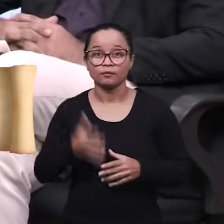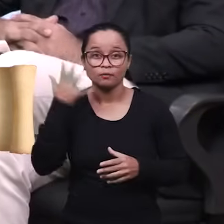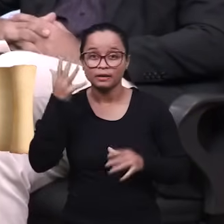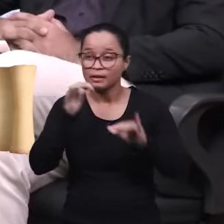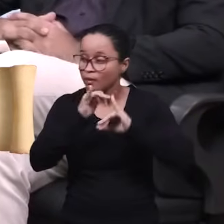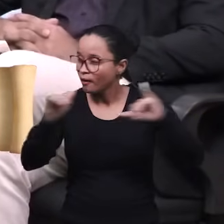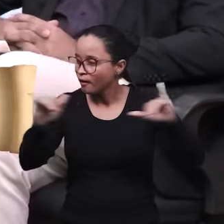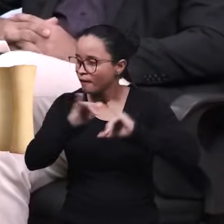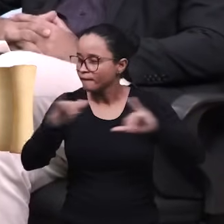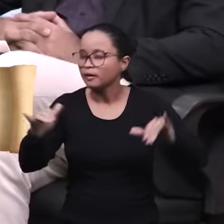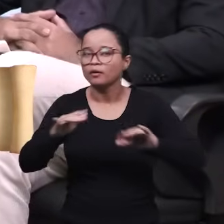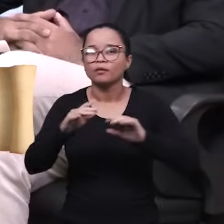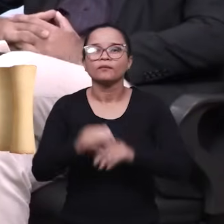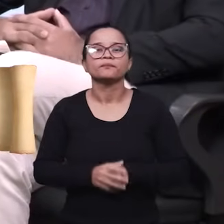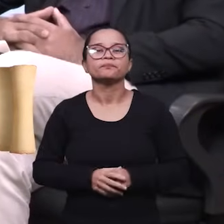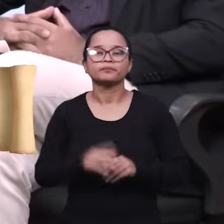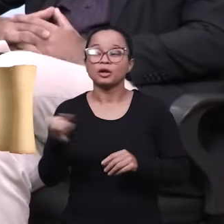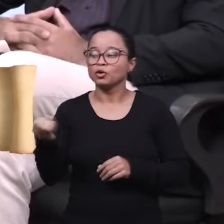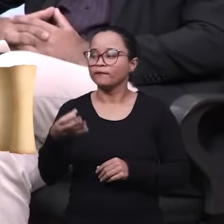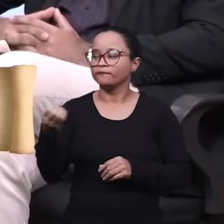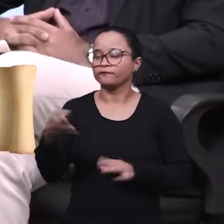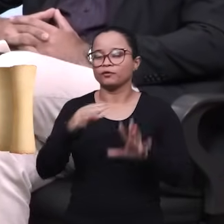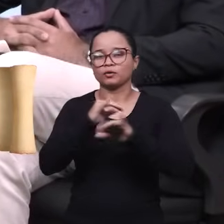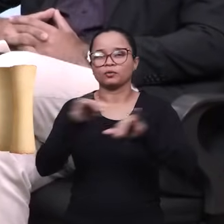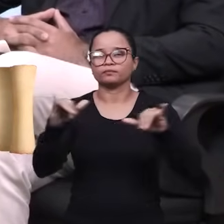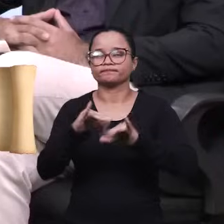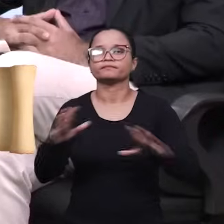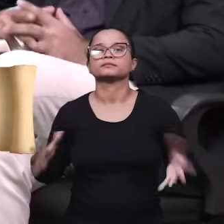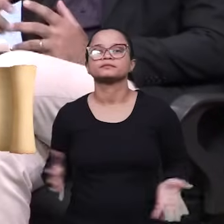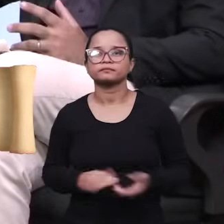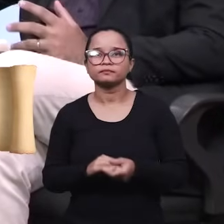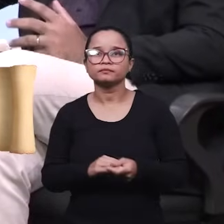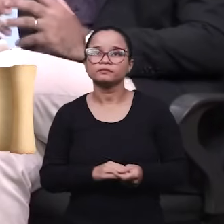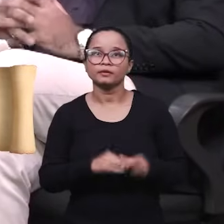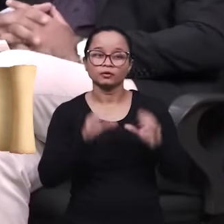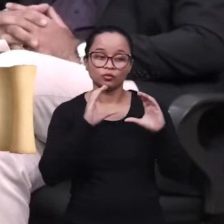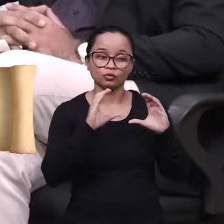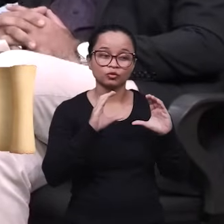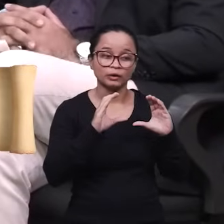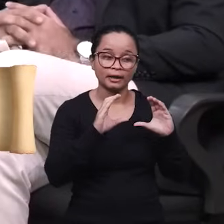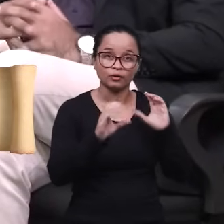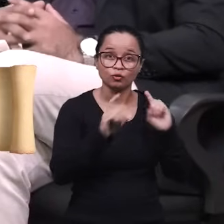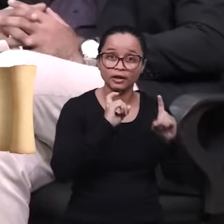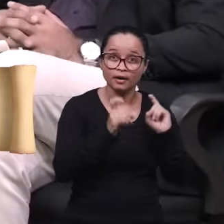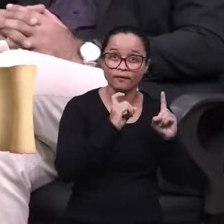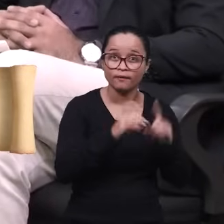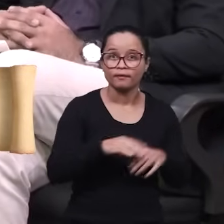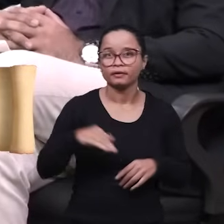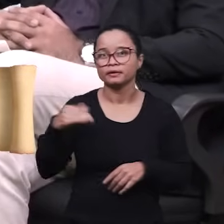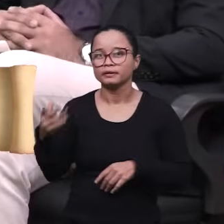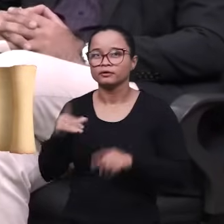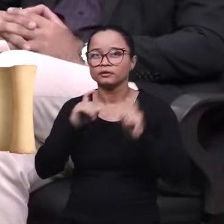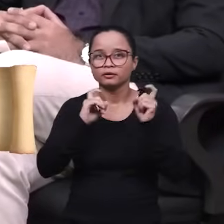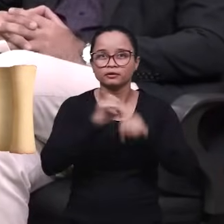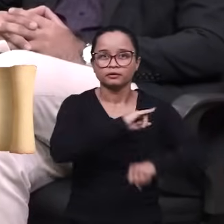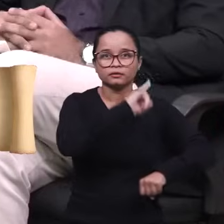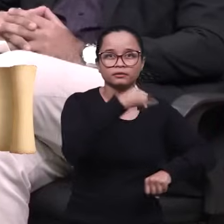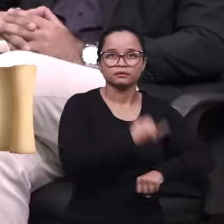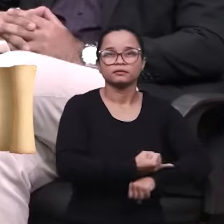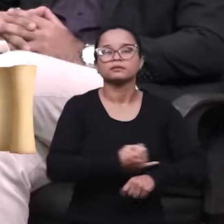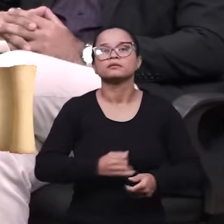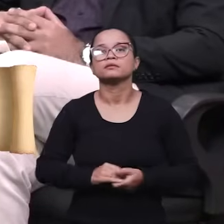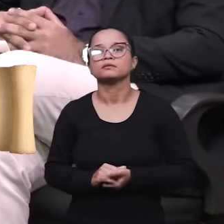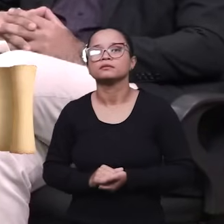diferente daquilo que tinha sido decidido no Concílio de Trento, Porque Jerusalém. Concílio de Jerusalém.